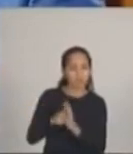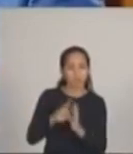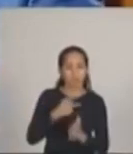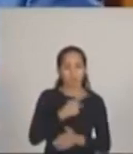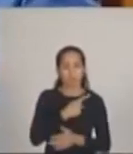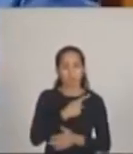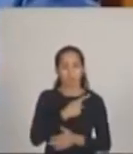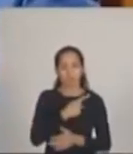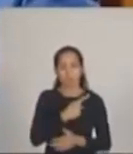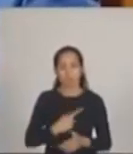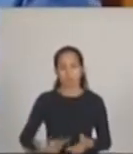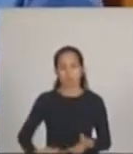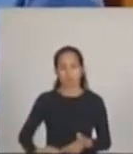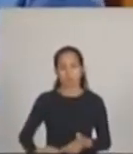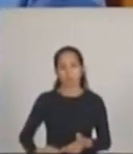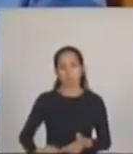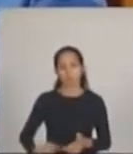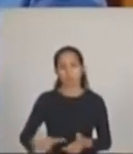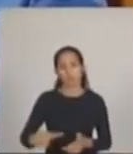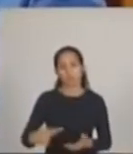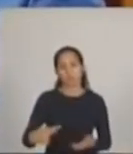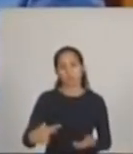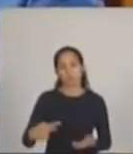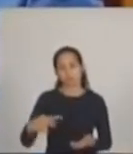da República, no caso,